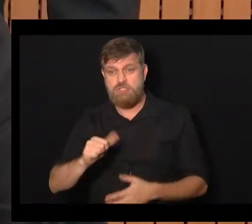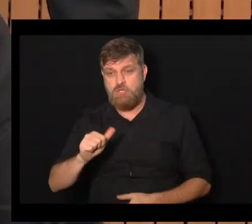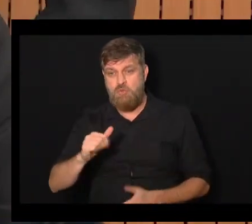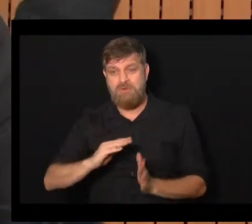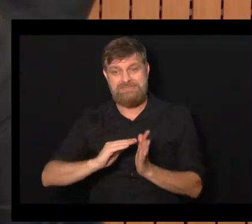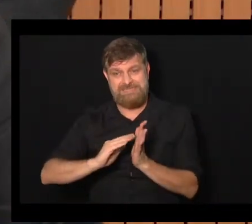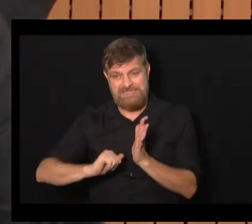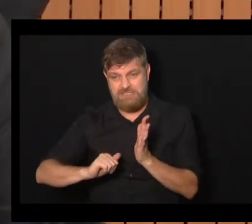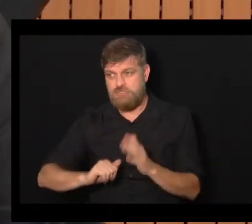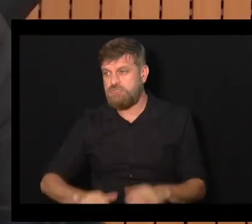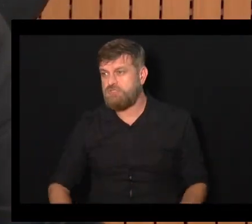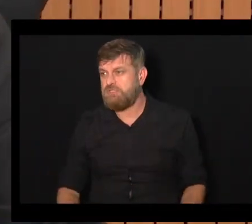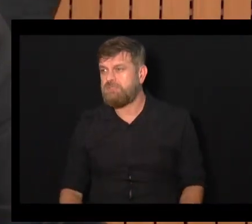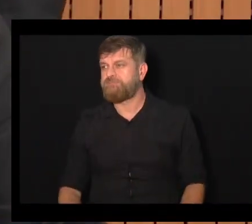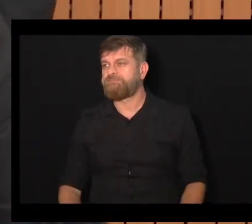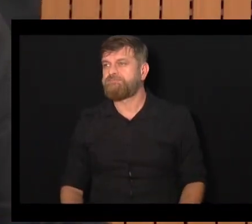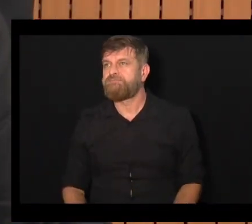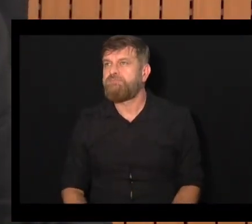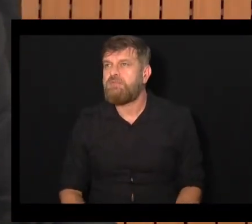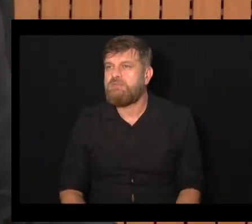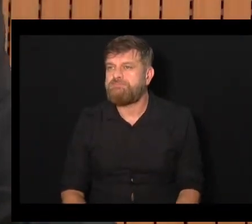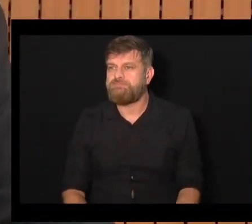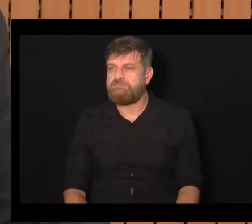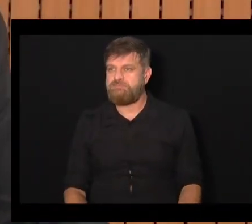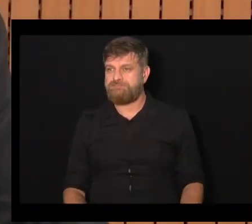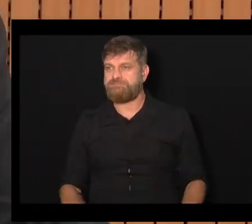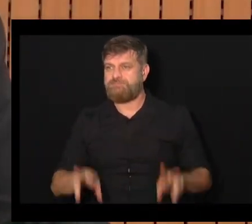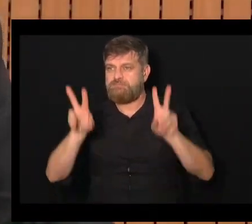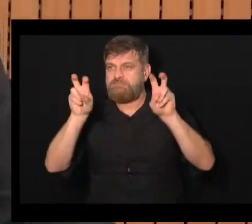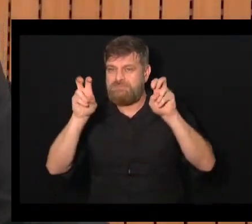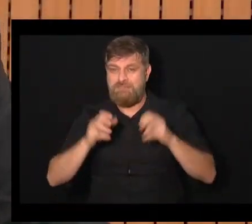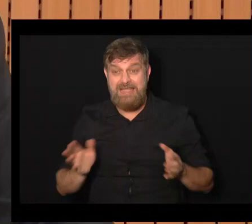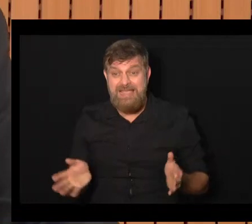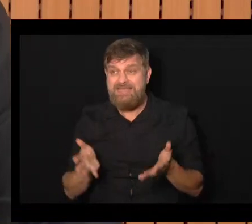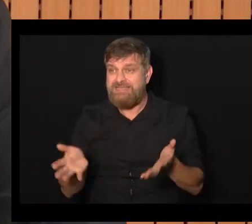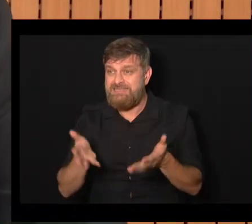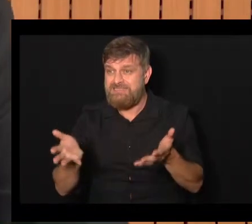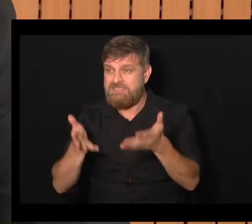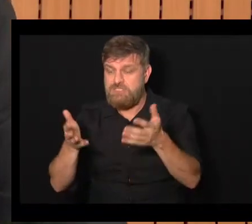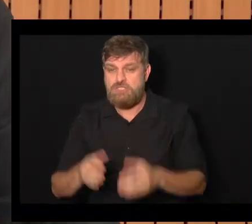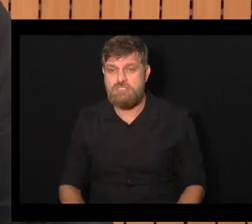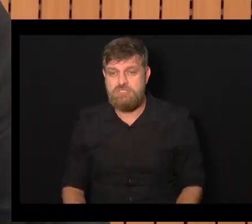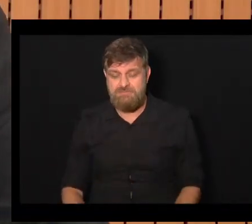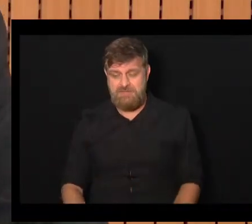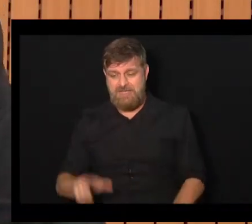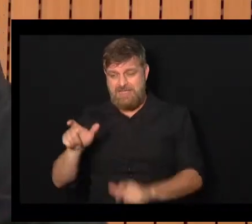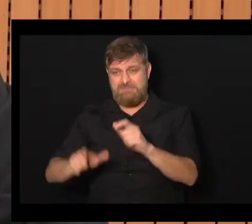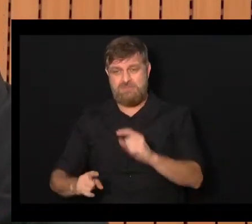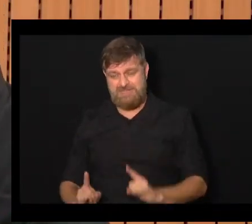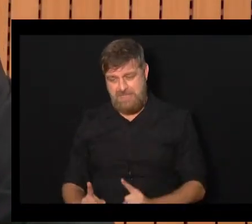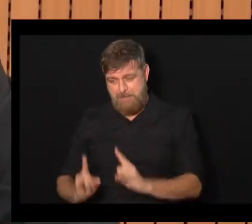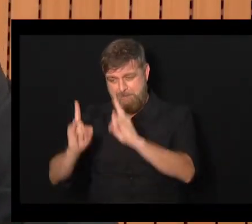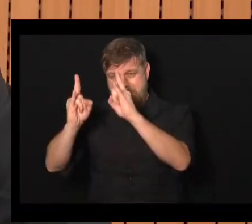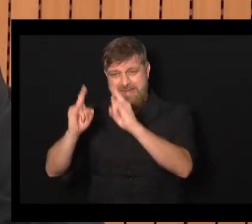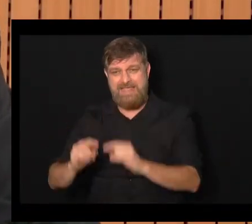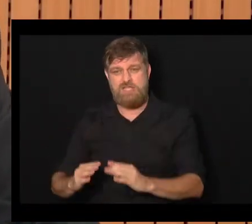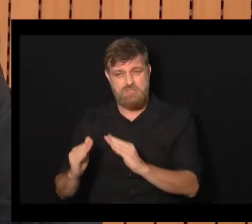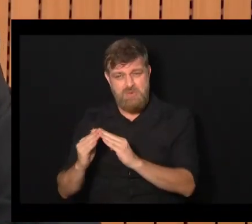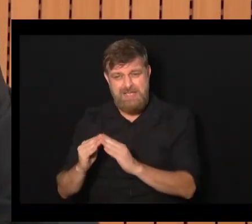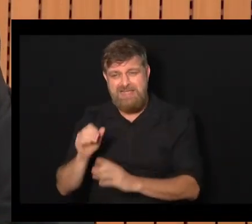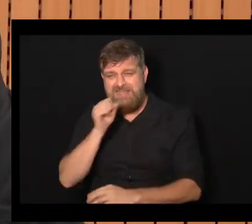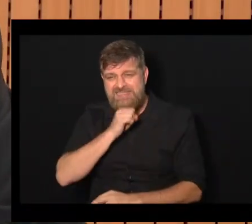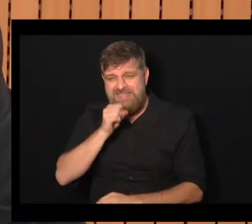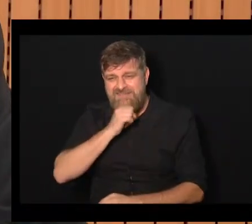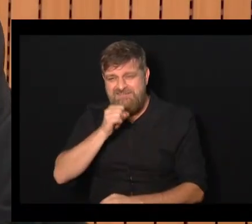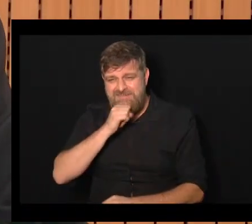Lei Complementar 28, de 3 de setembro de 2009, que dispõe sobre incentivos para a recuperação e conservação de imóveis de valor cultural, histórico